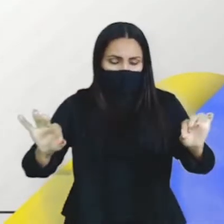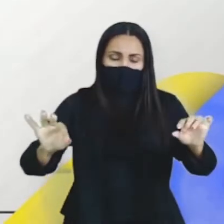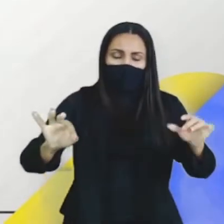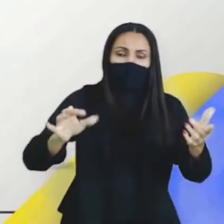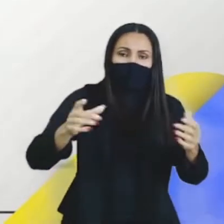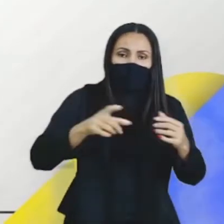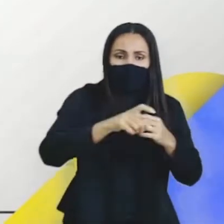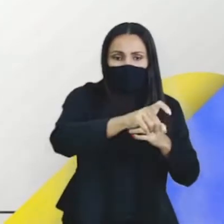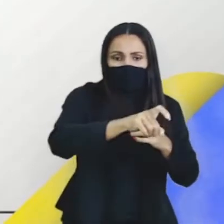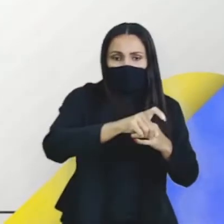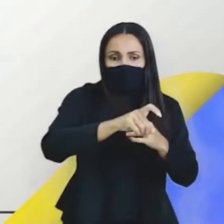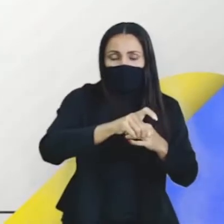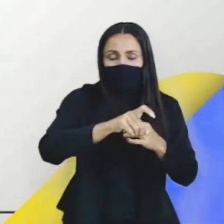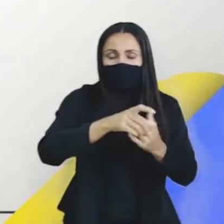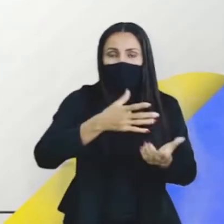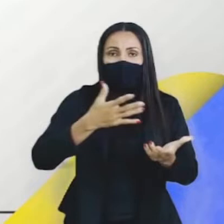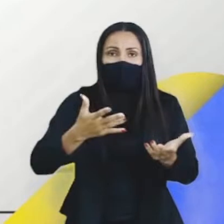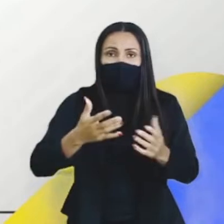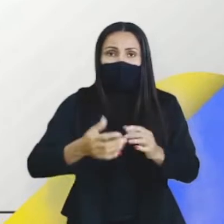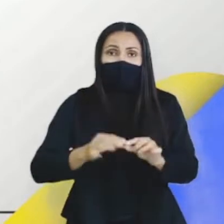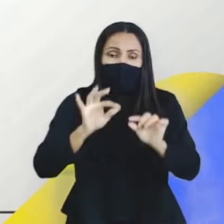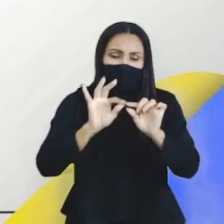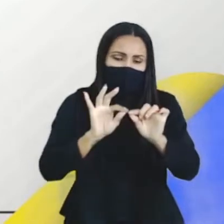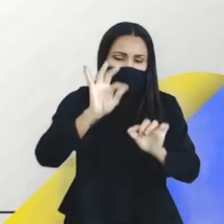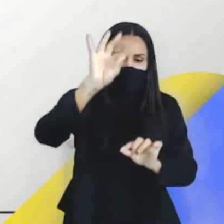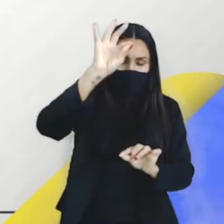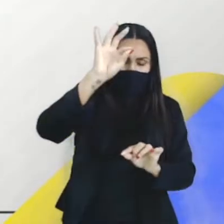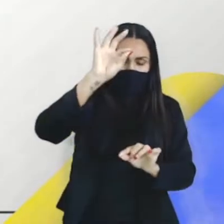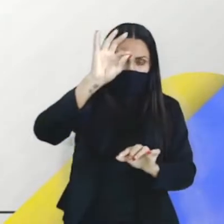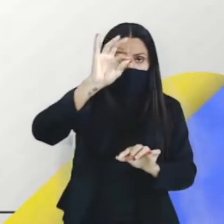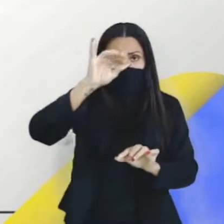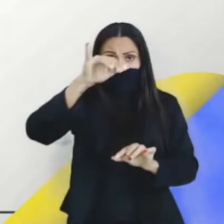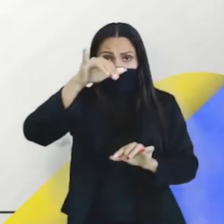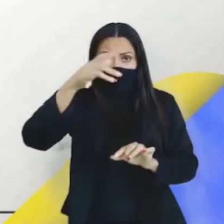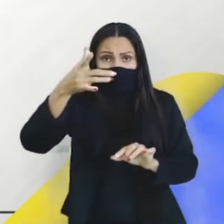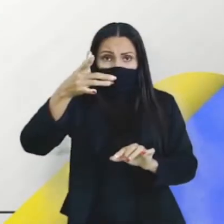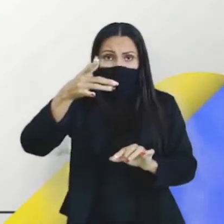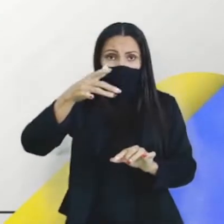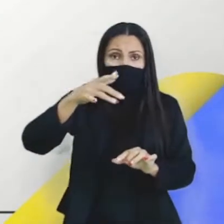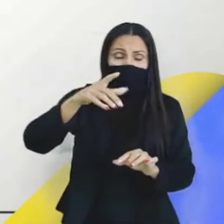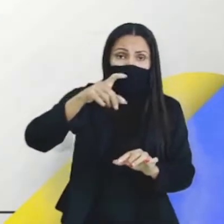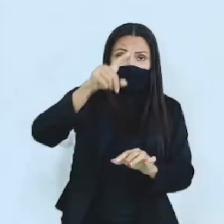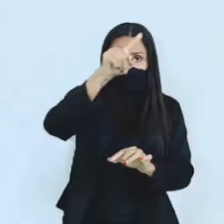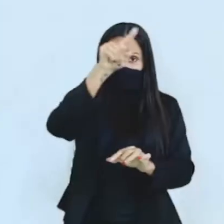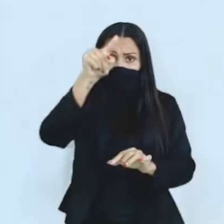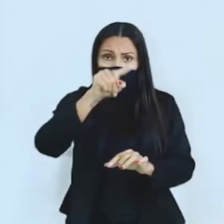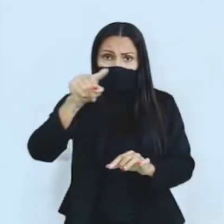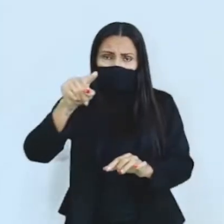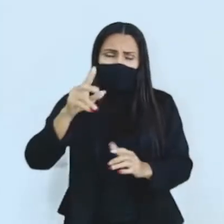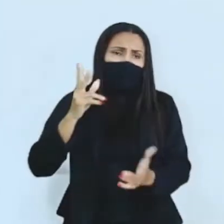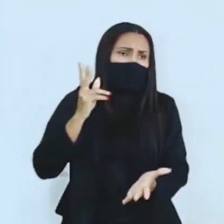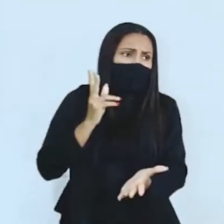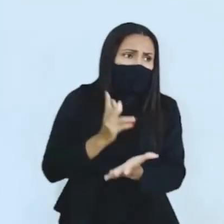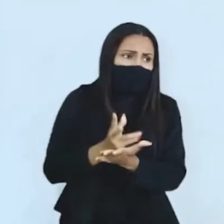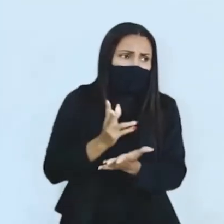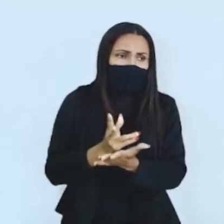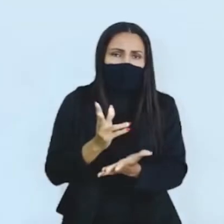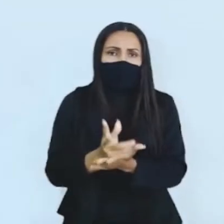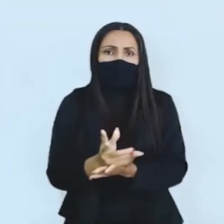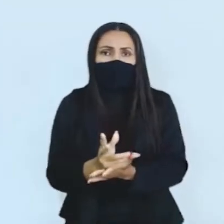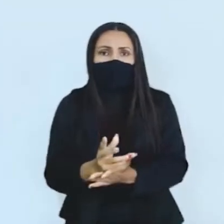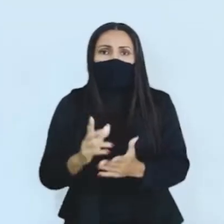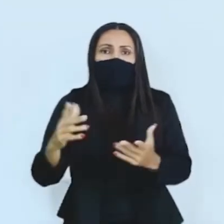as dimensões do eixo de altura, que é o eixo de Z, elas vão permanecer conservando